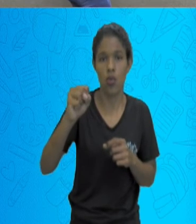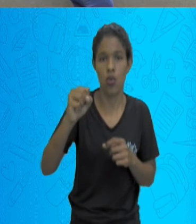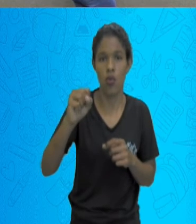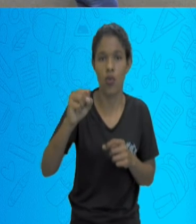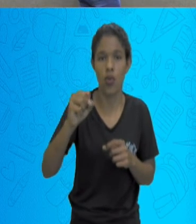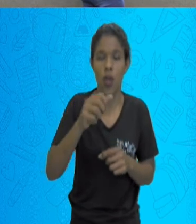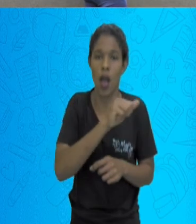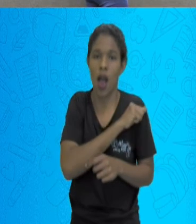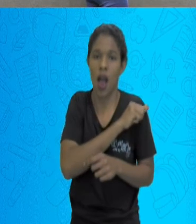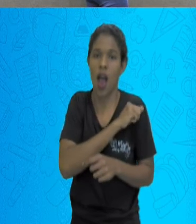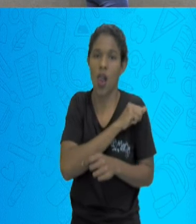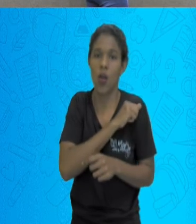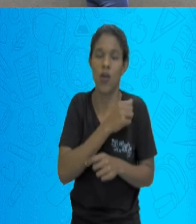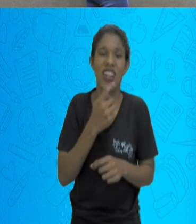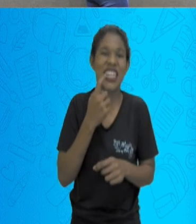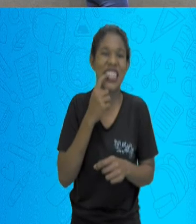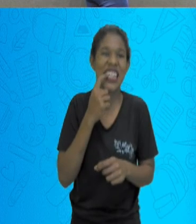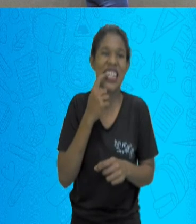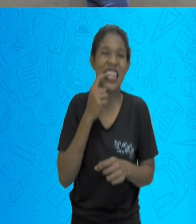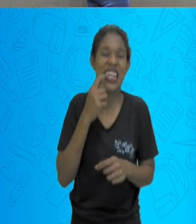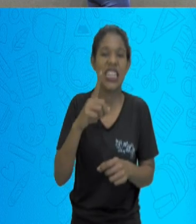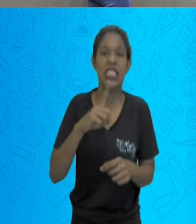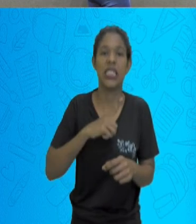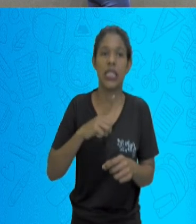De 2015 para